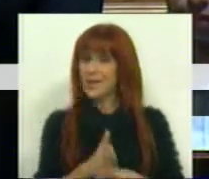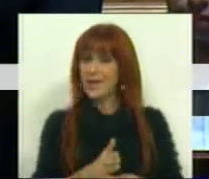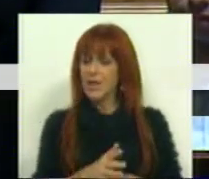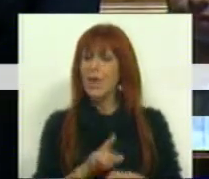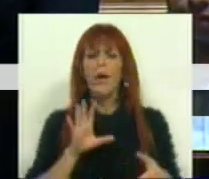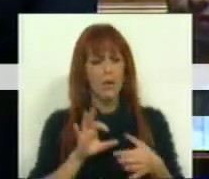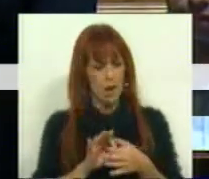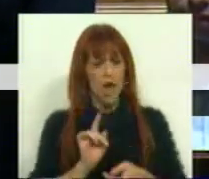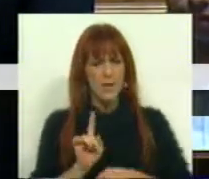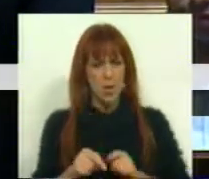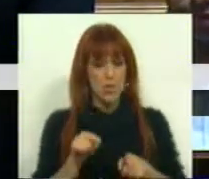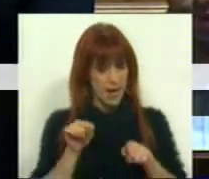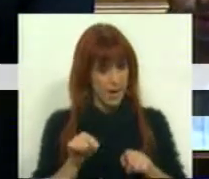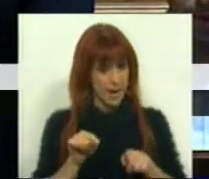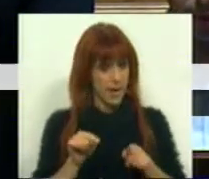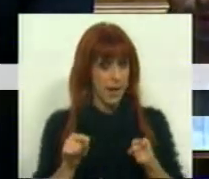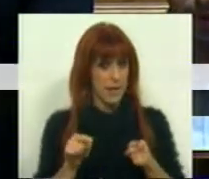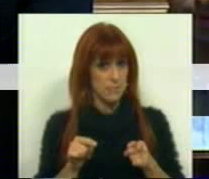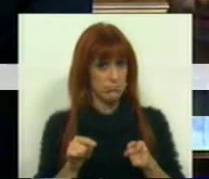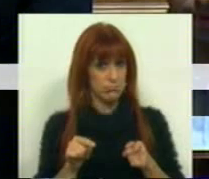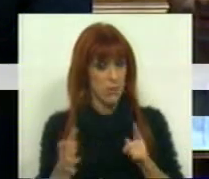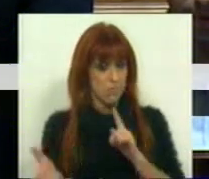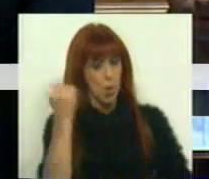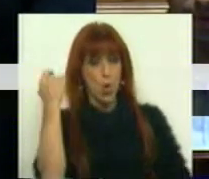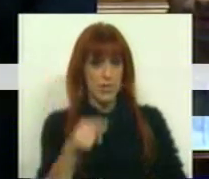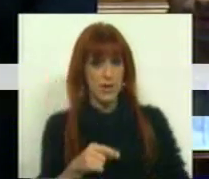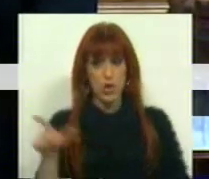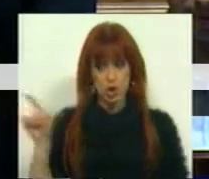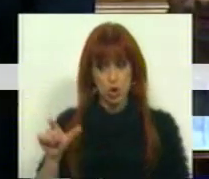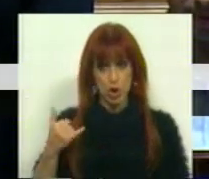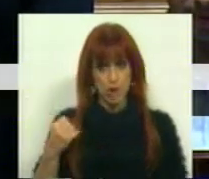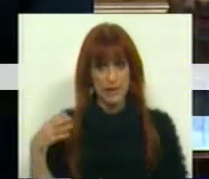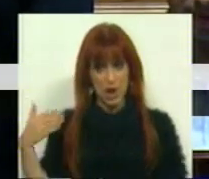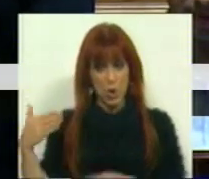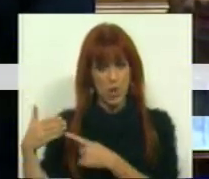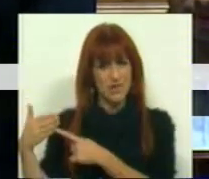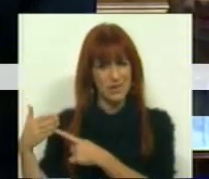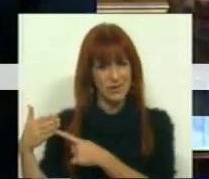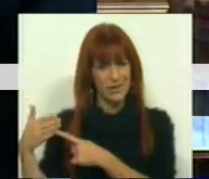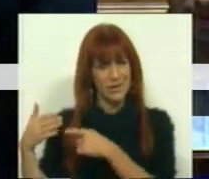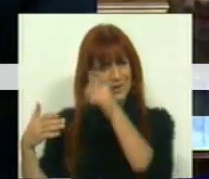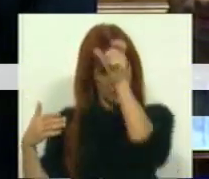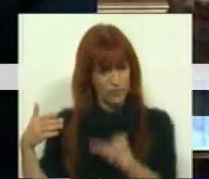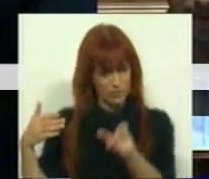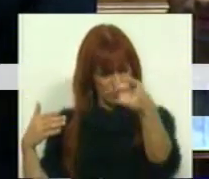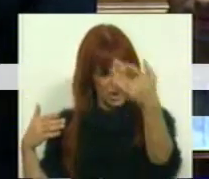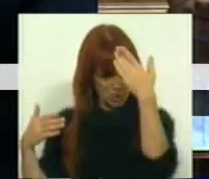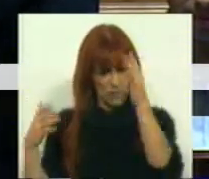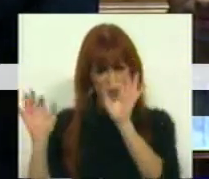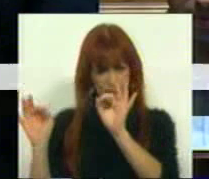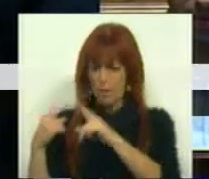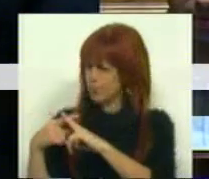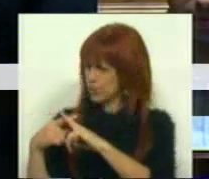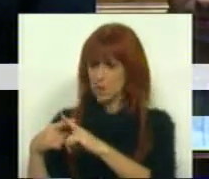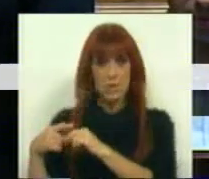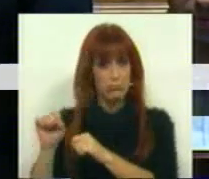diretamente associado a ter obtido essa conquista, em julho de 2011, foi por si considerado favorável,